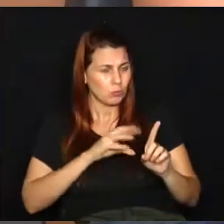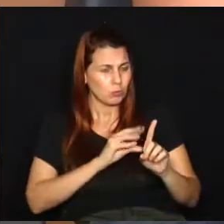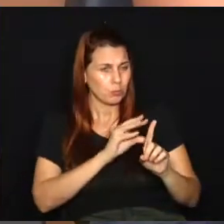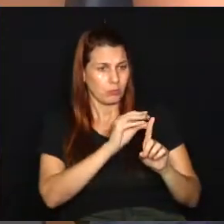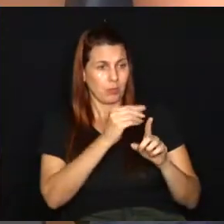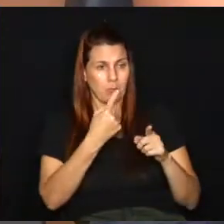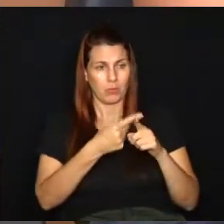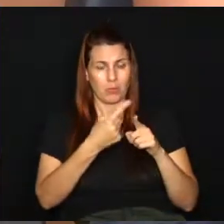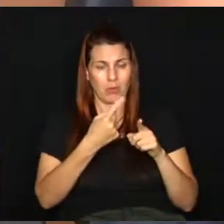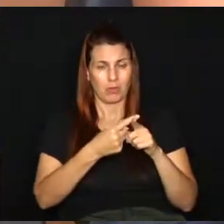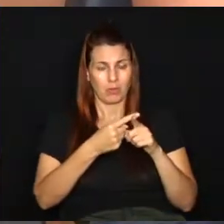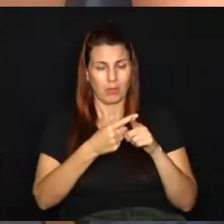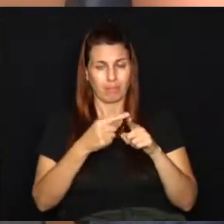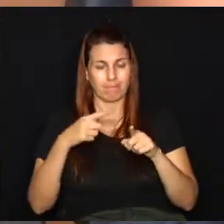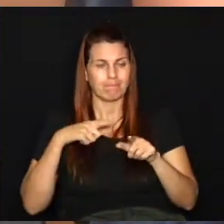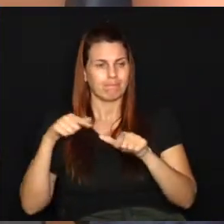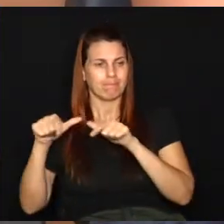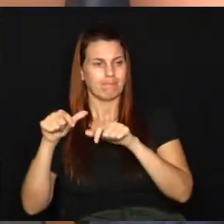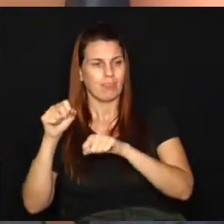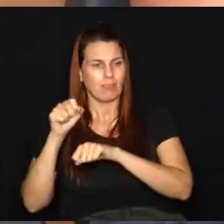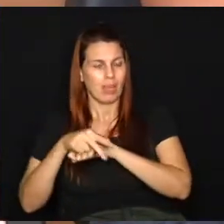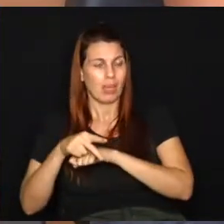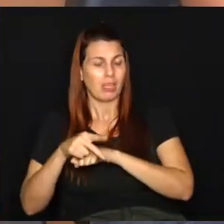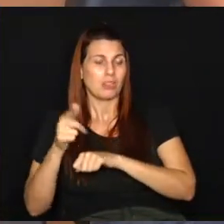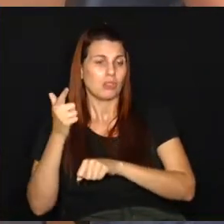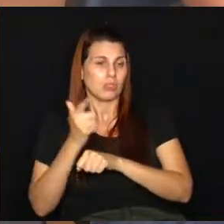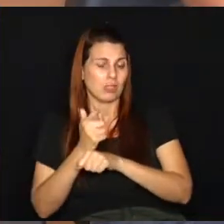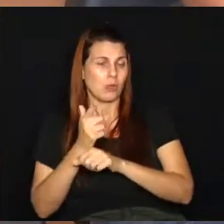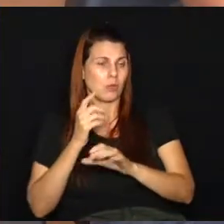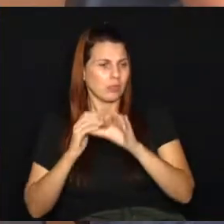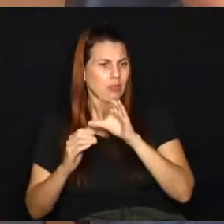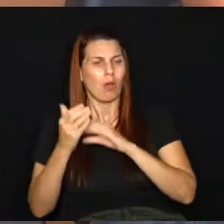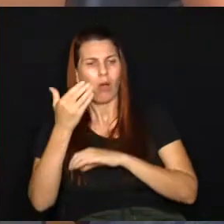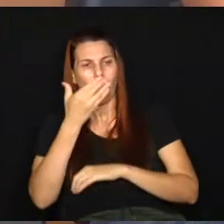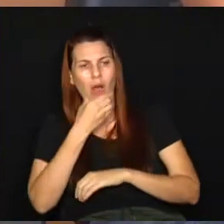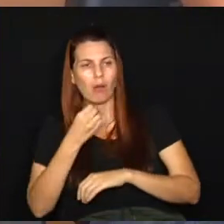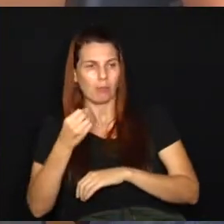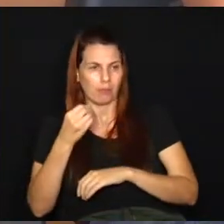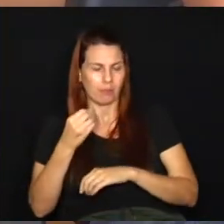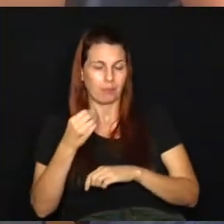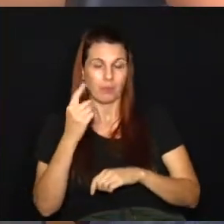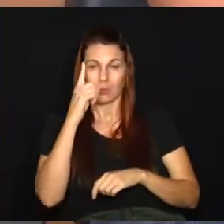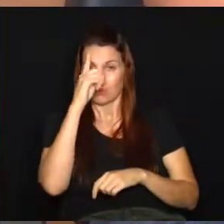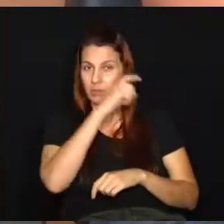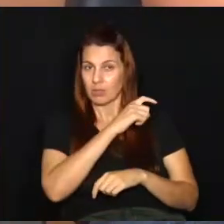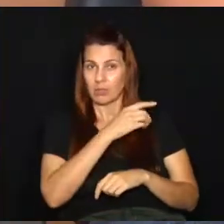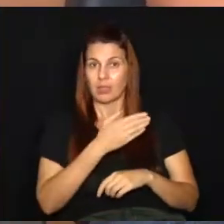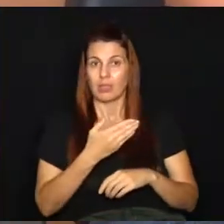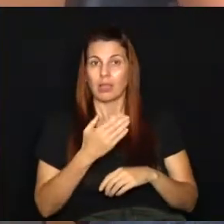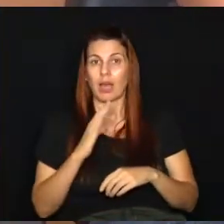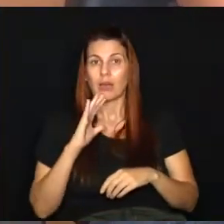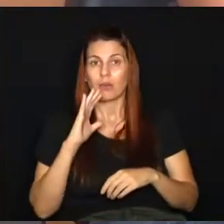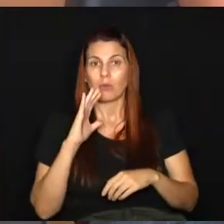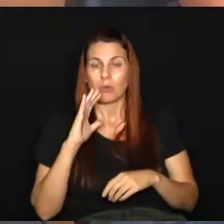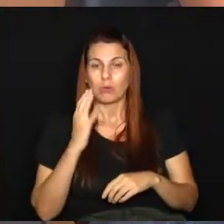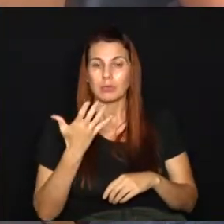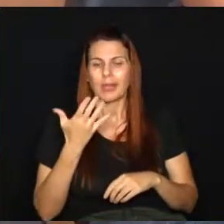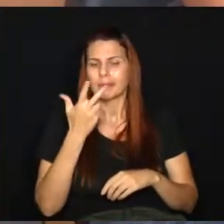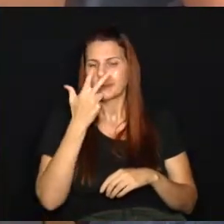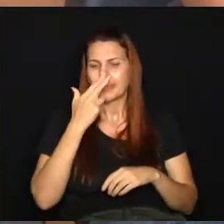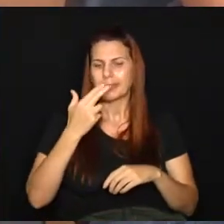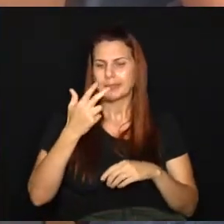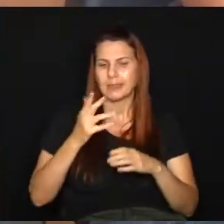postos, ocupa a maior parte dos postos de gestão e de coordenação são homens. Então, assim, acontece uma passada de pano